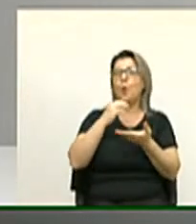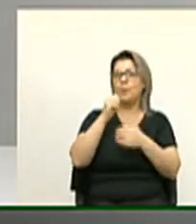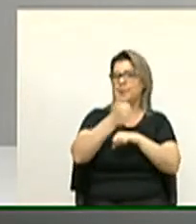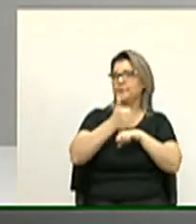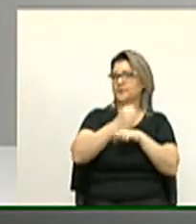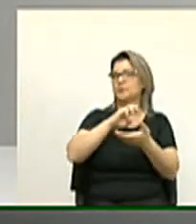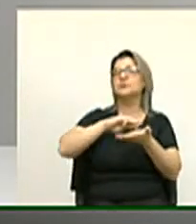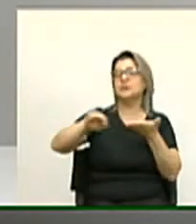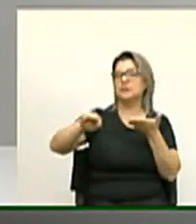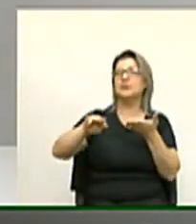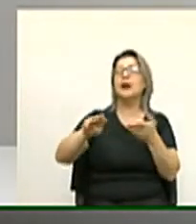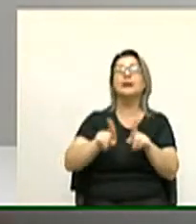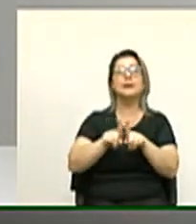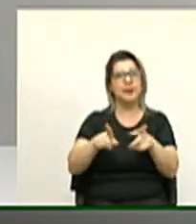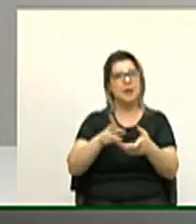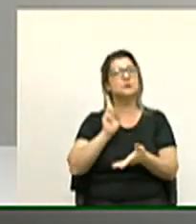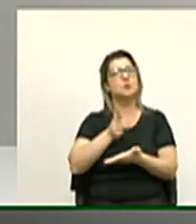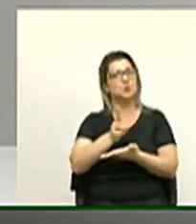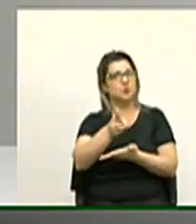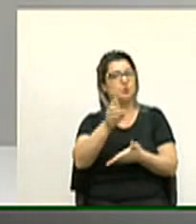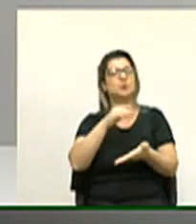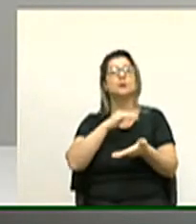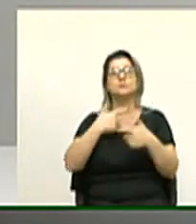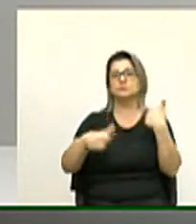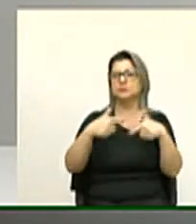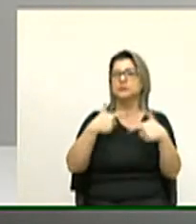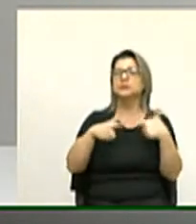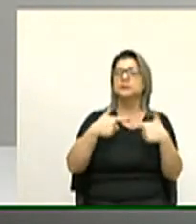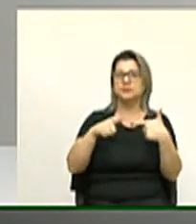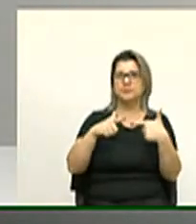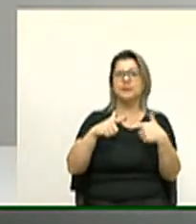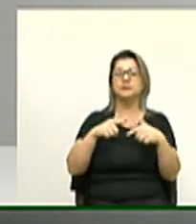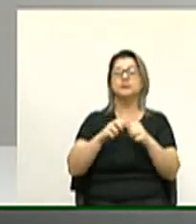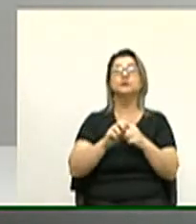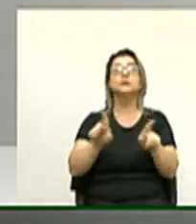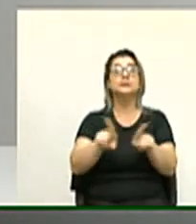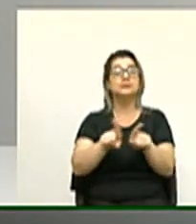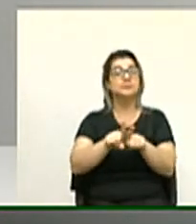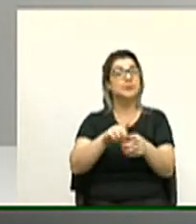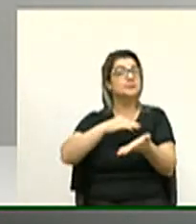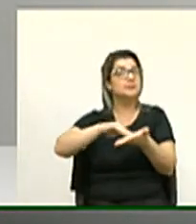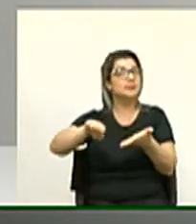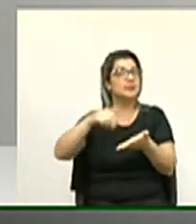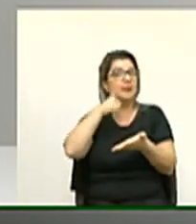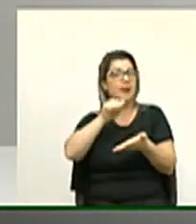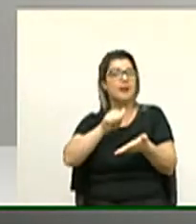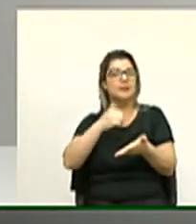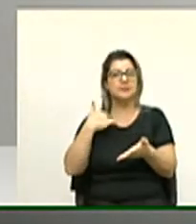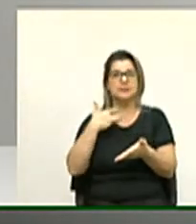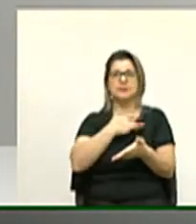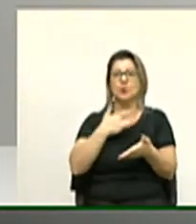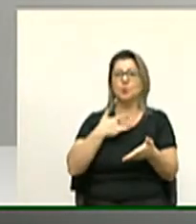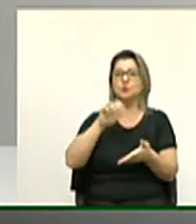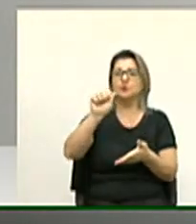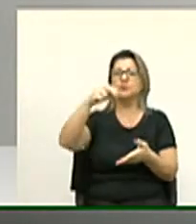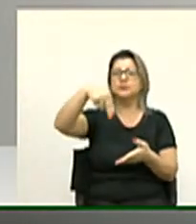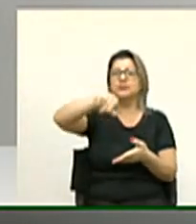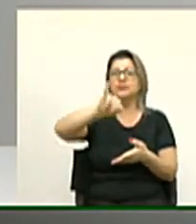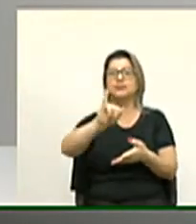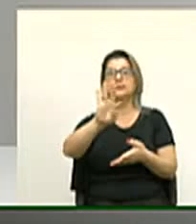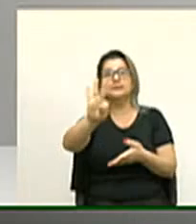Cláudio Gastal, o próprio governador, a secretária da Saúde, Arita, diariamente tem